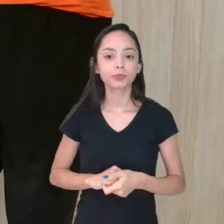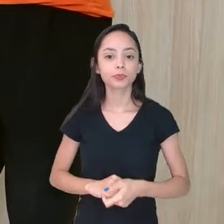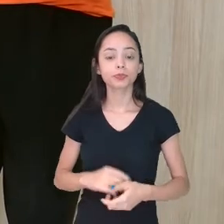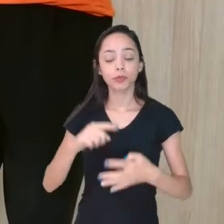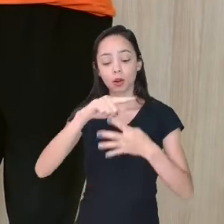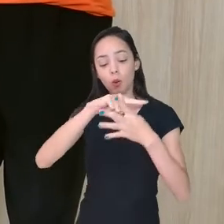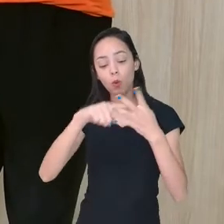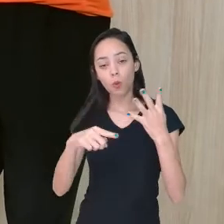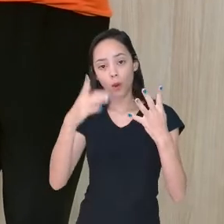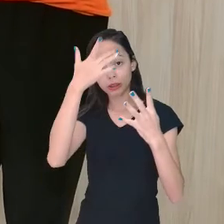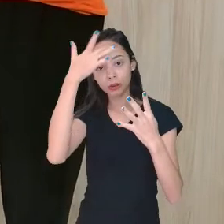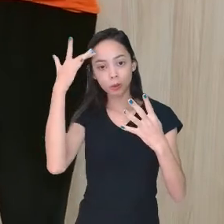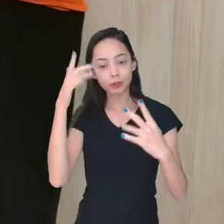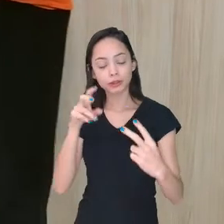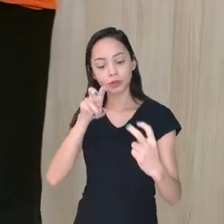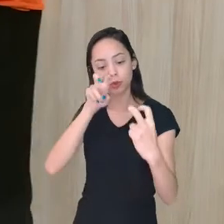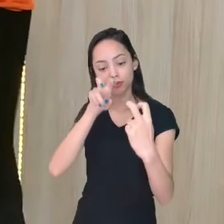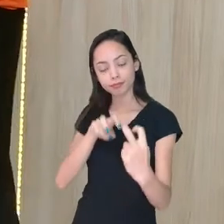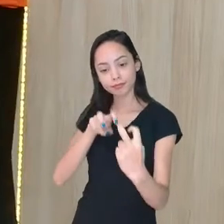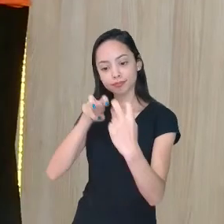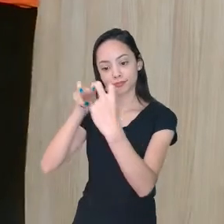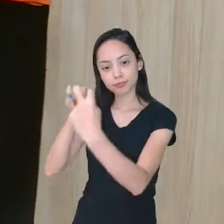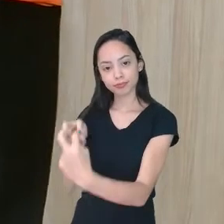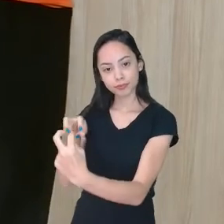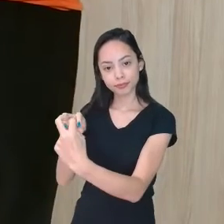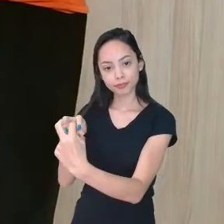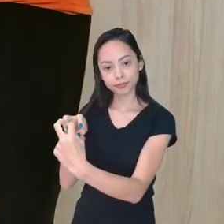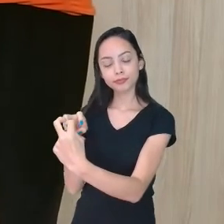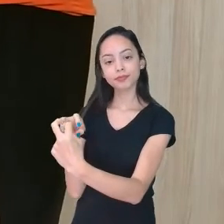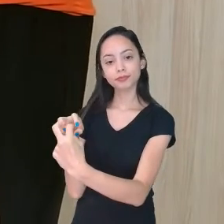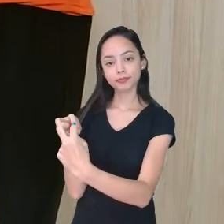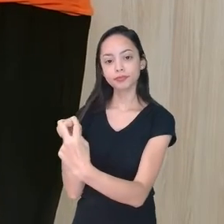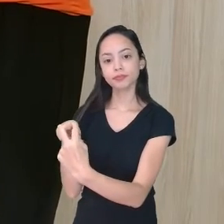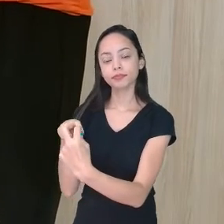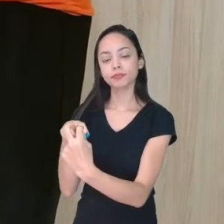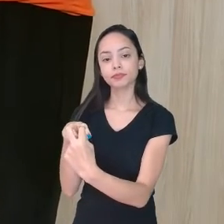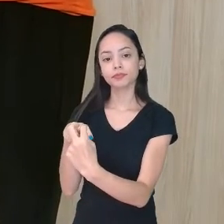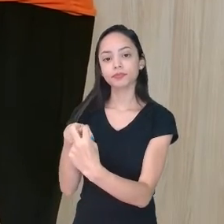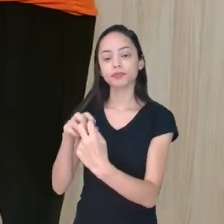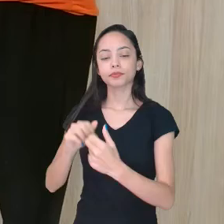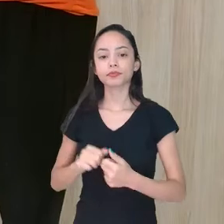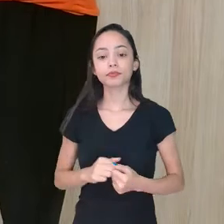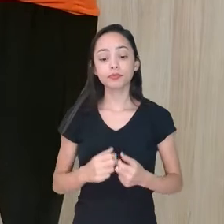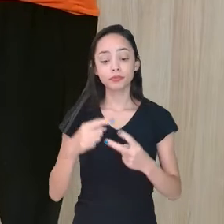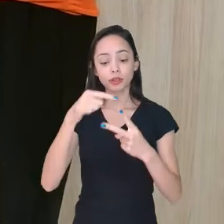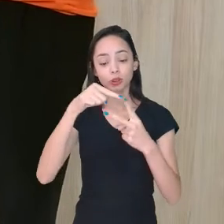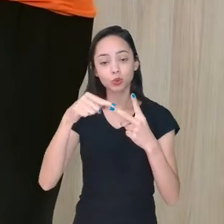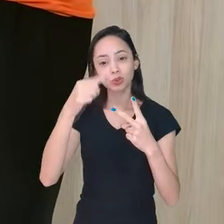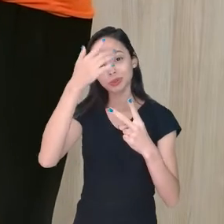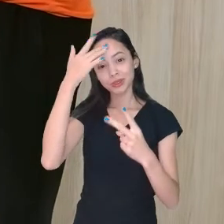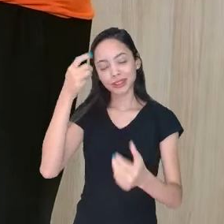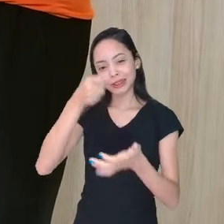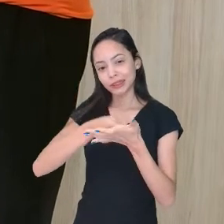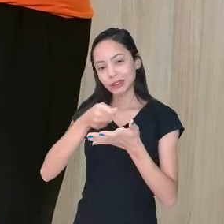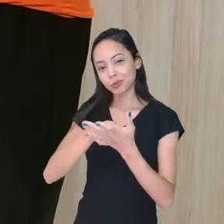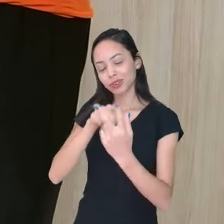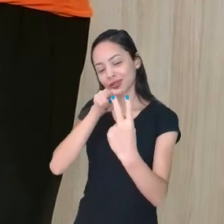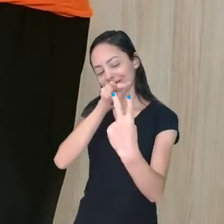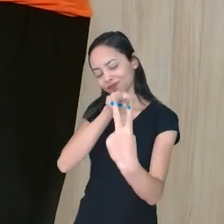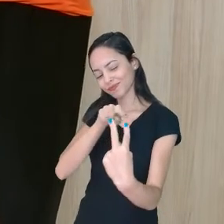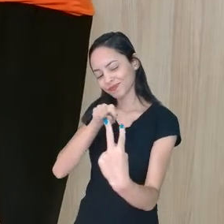4 pessoas sentadas no metrô. 2 pares de cadeiras e as pessoas são obrigadas a se